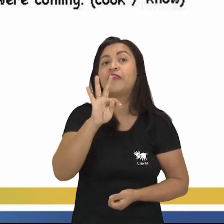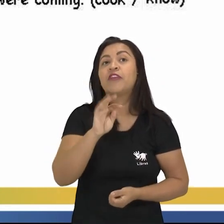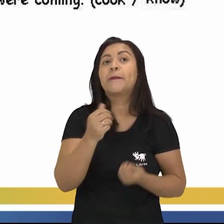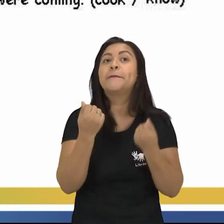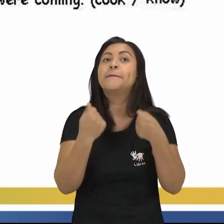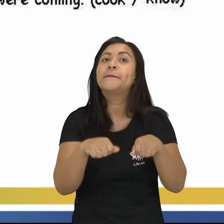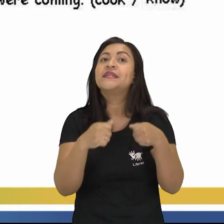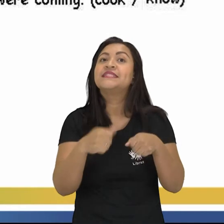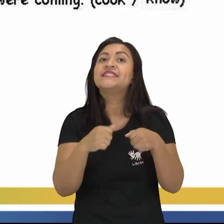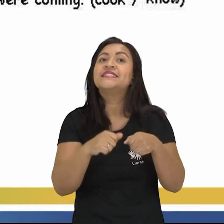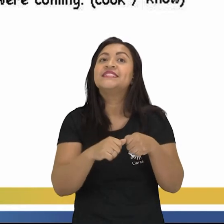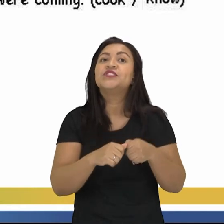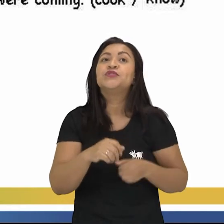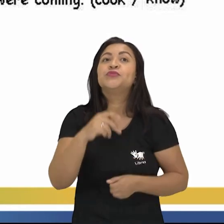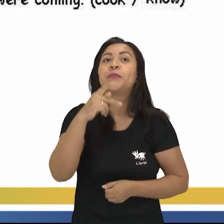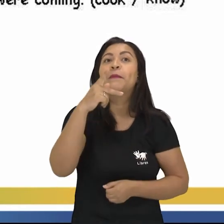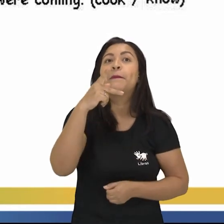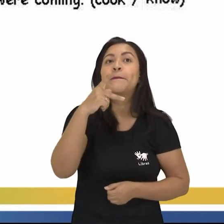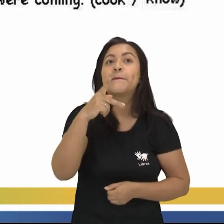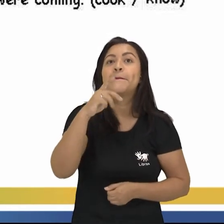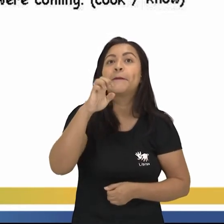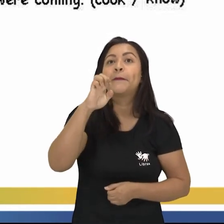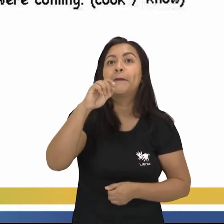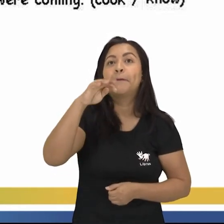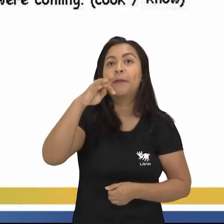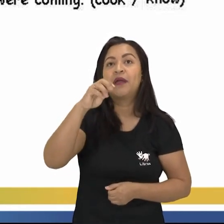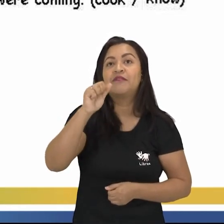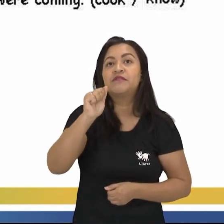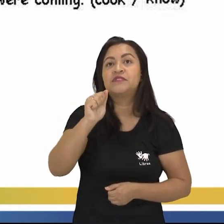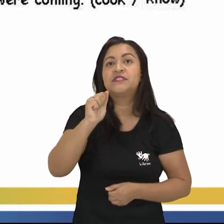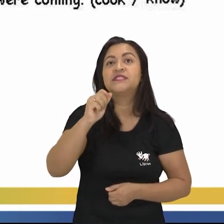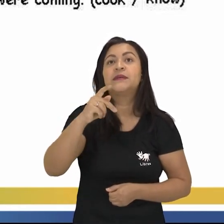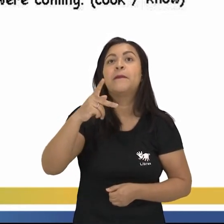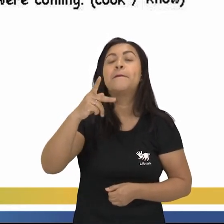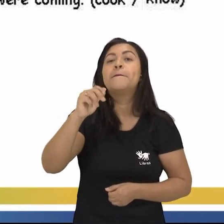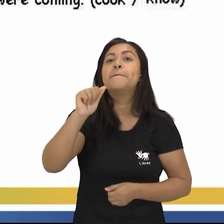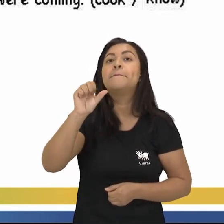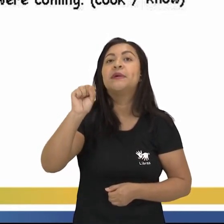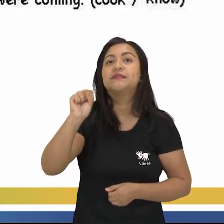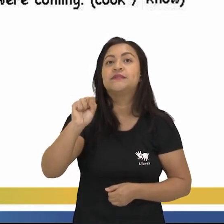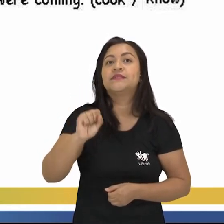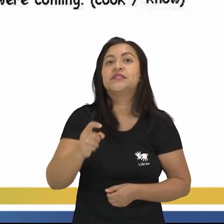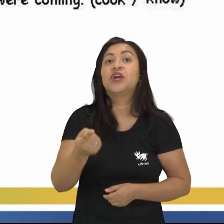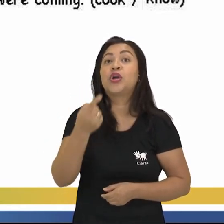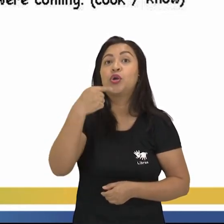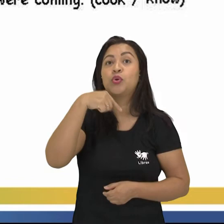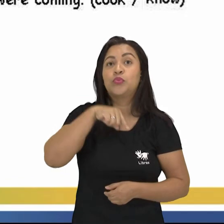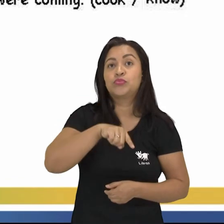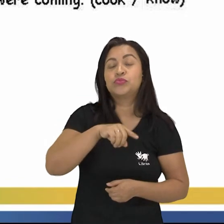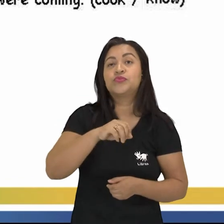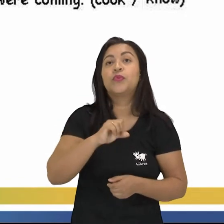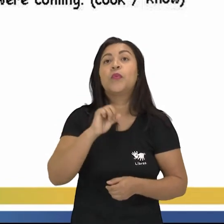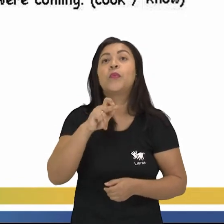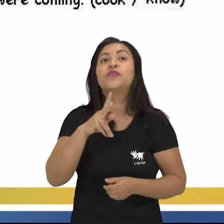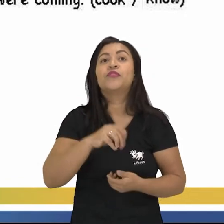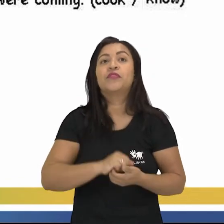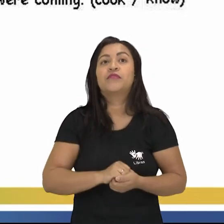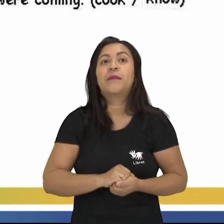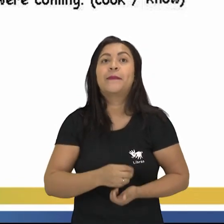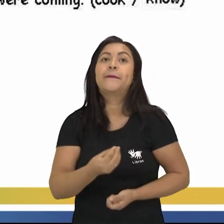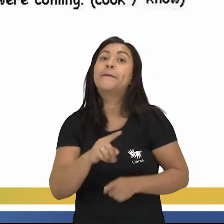no past perfect. E o verbo not fail ali na forma negativa tem que vir no would have, mas no